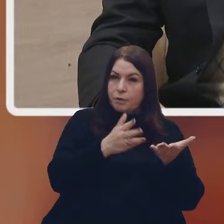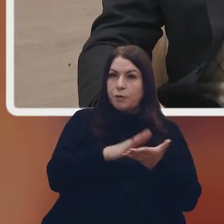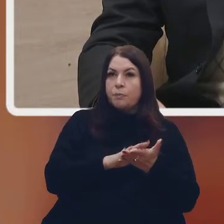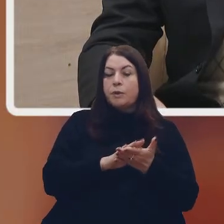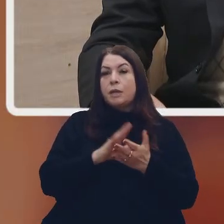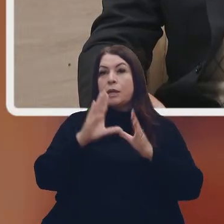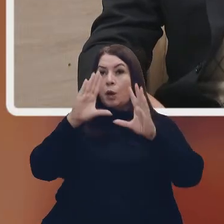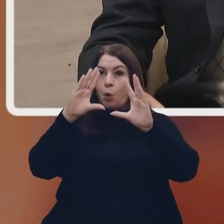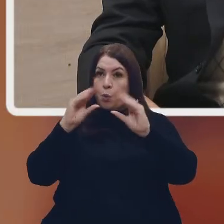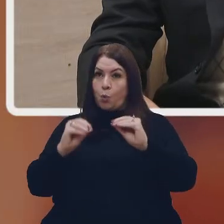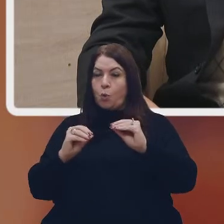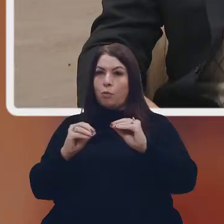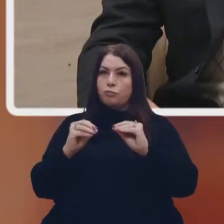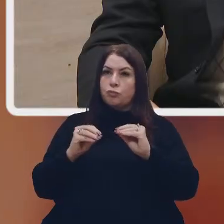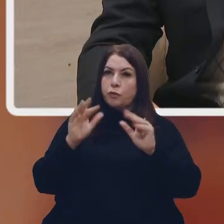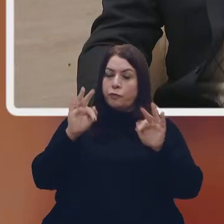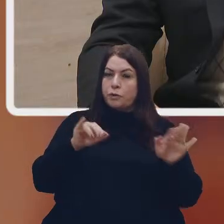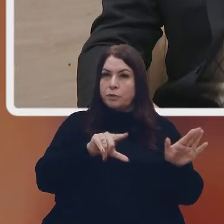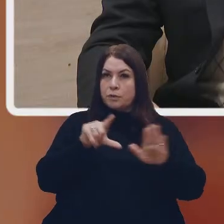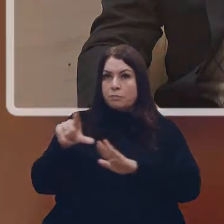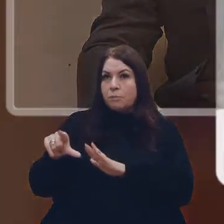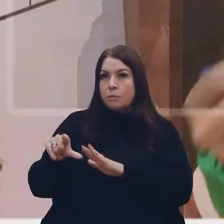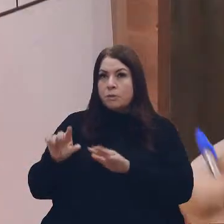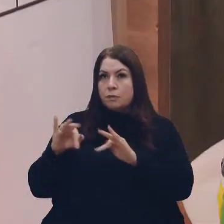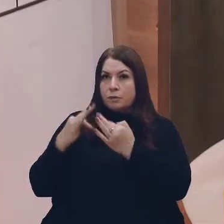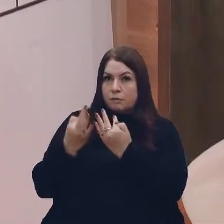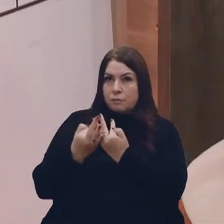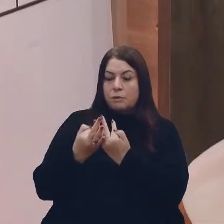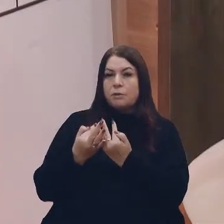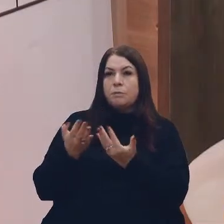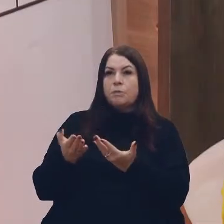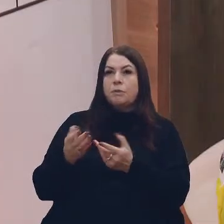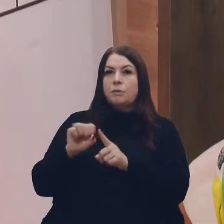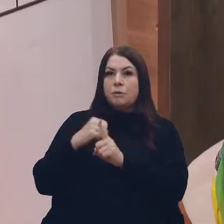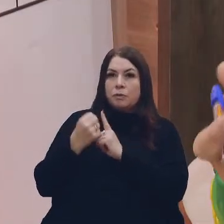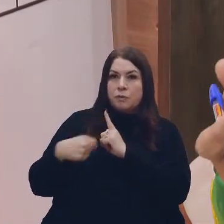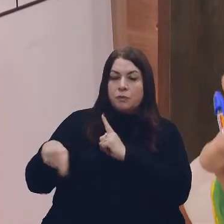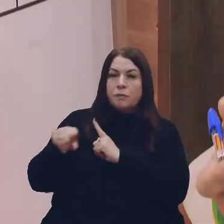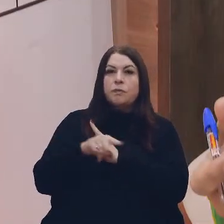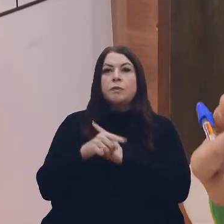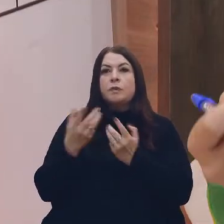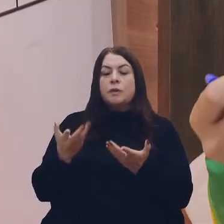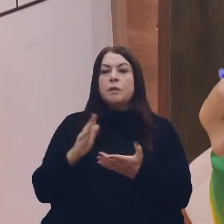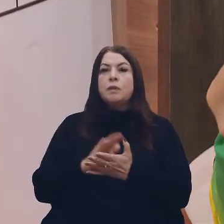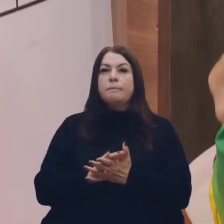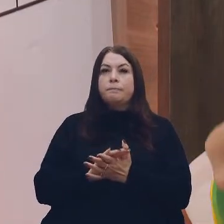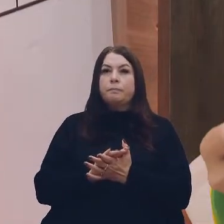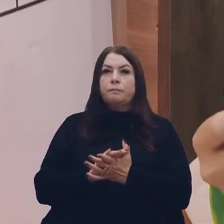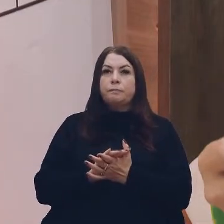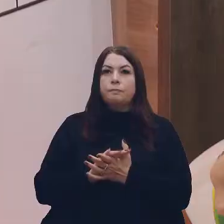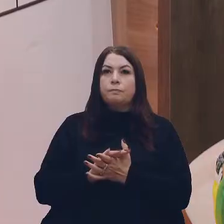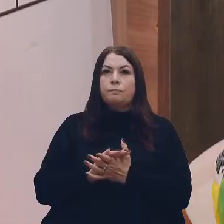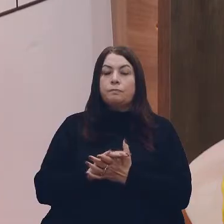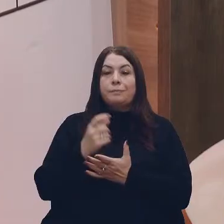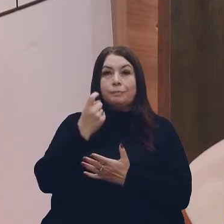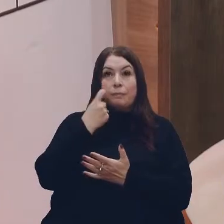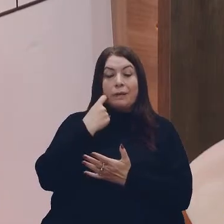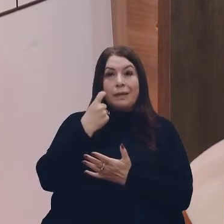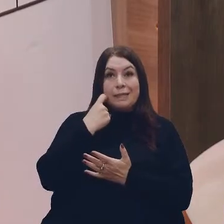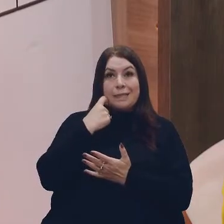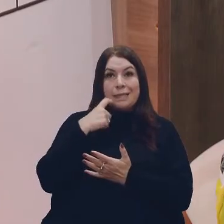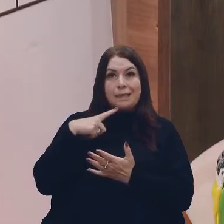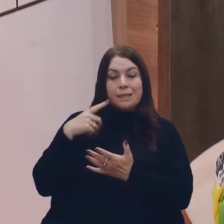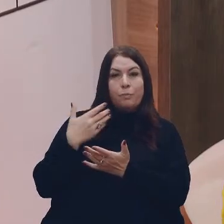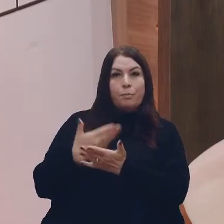e durante a noite, durante os finais de semana, com a família, com a sociedade. E aí, na sexta-feira, tem